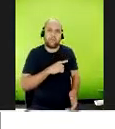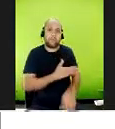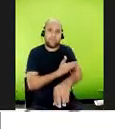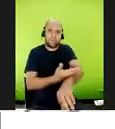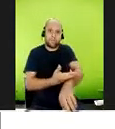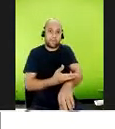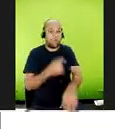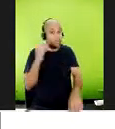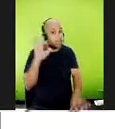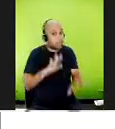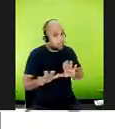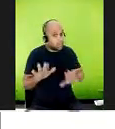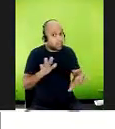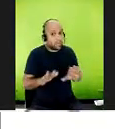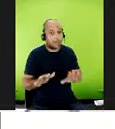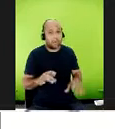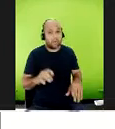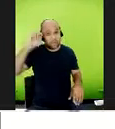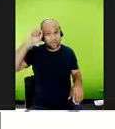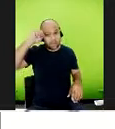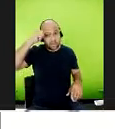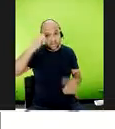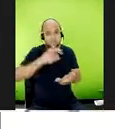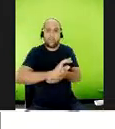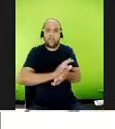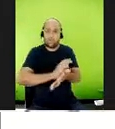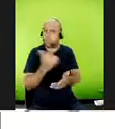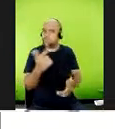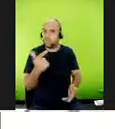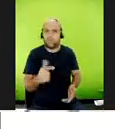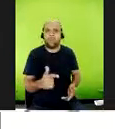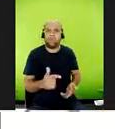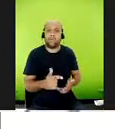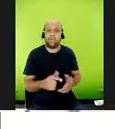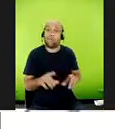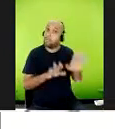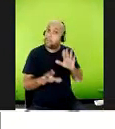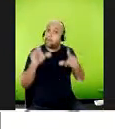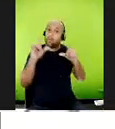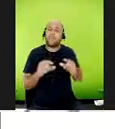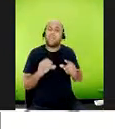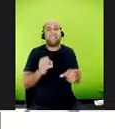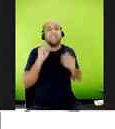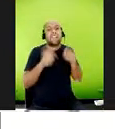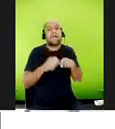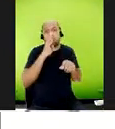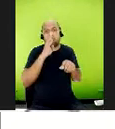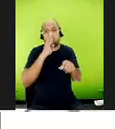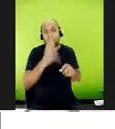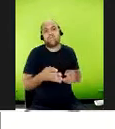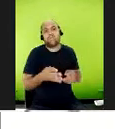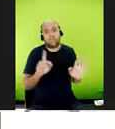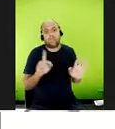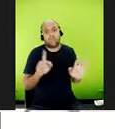do Brasil com relação a isso né o negro na mais racista e se ainda ainda que você pudesse acusá-los disso que tá cortar errado